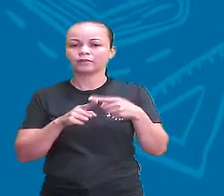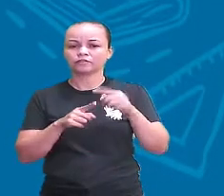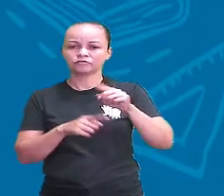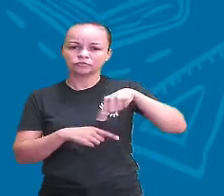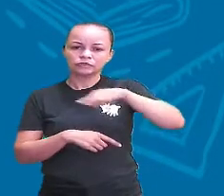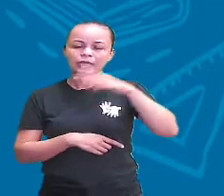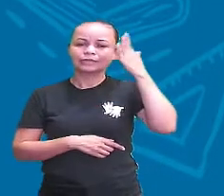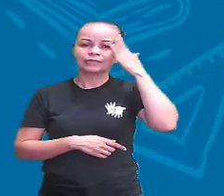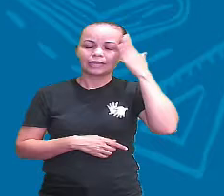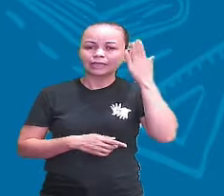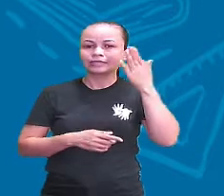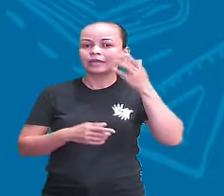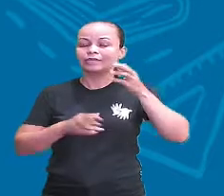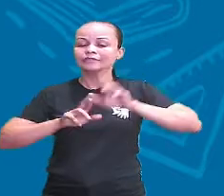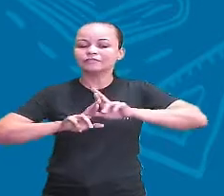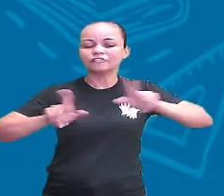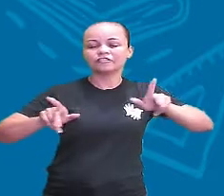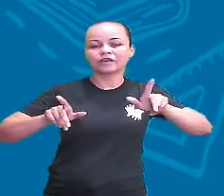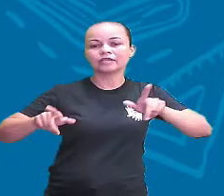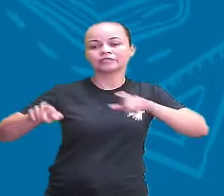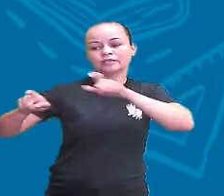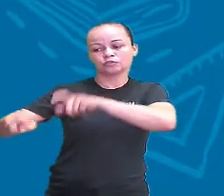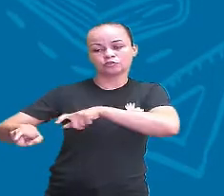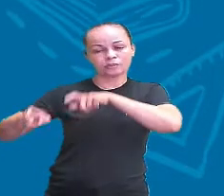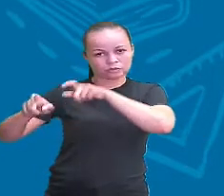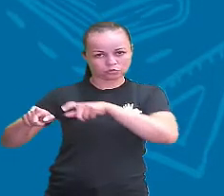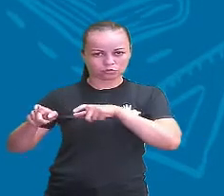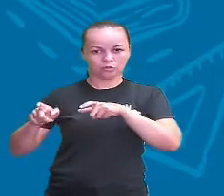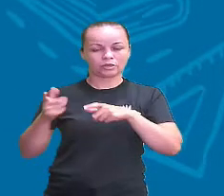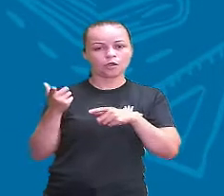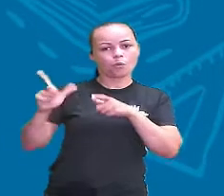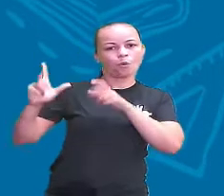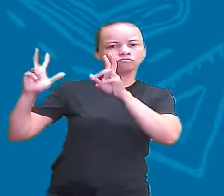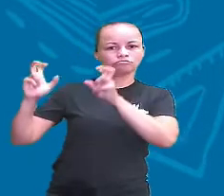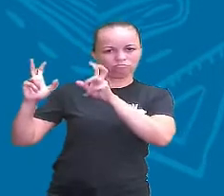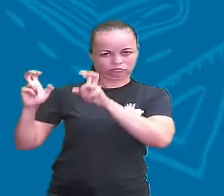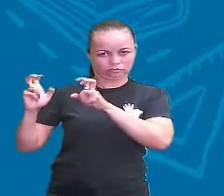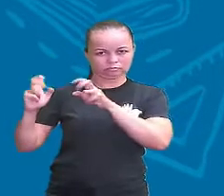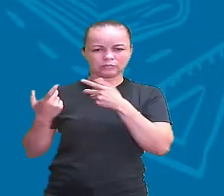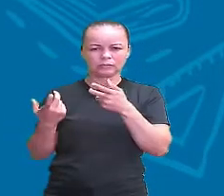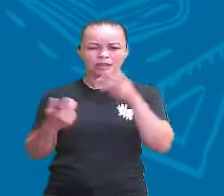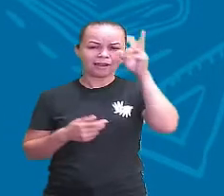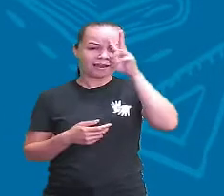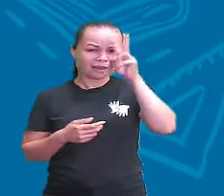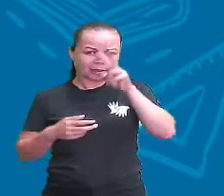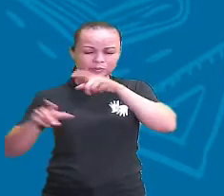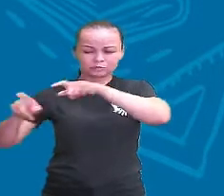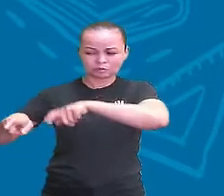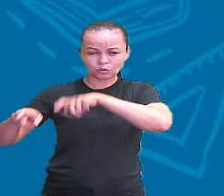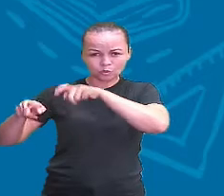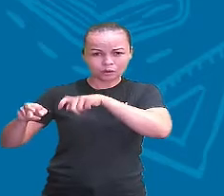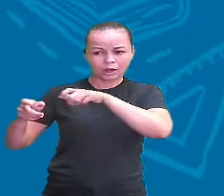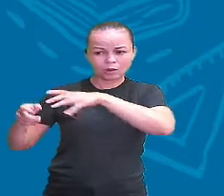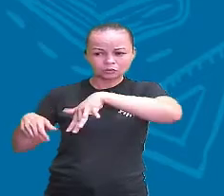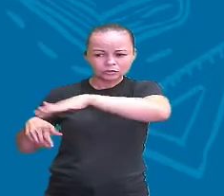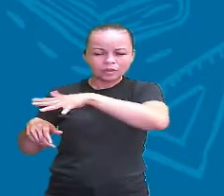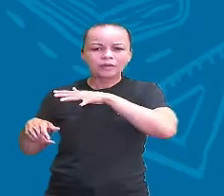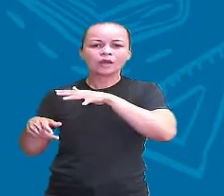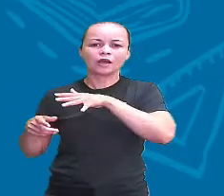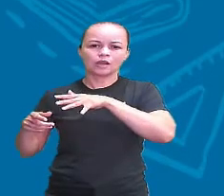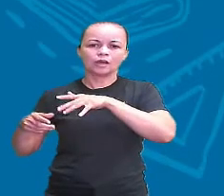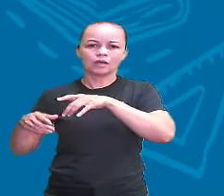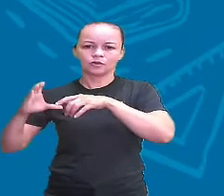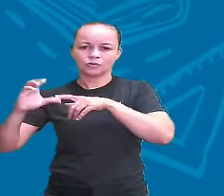espaço rural, que já é um outro assunto. Lembra que o espaço rural é aquele lado mais do campo do